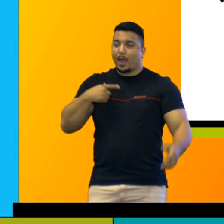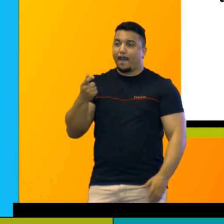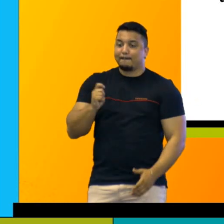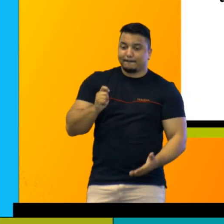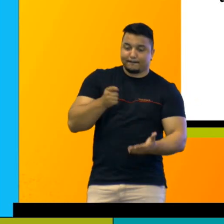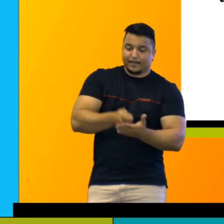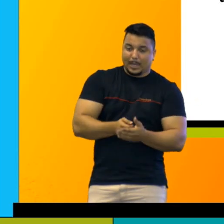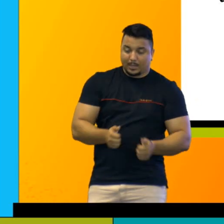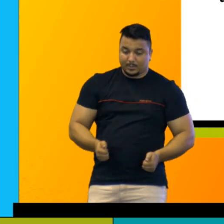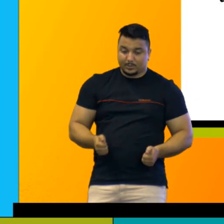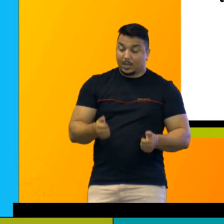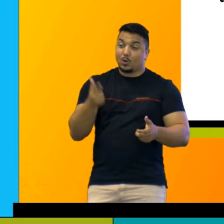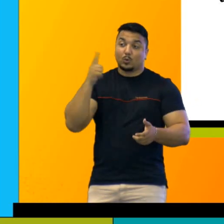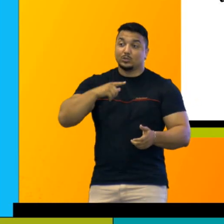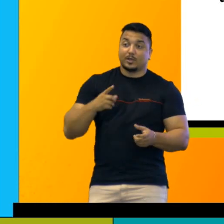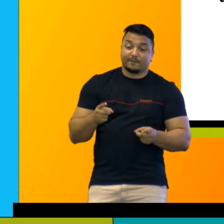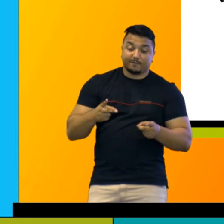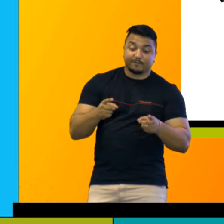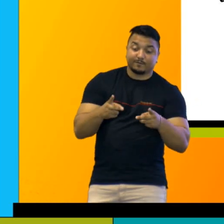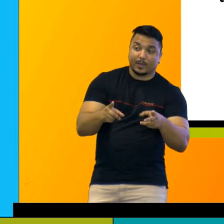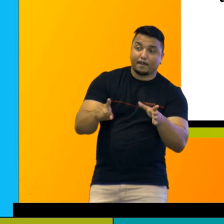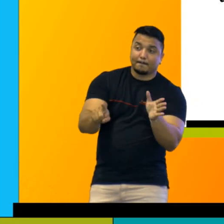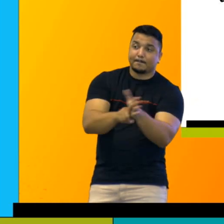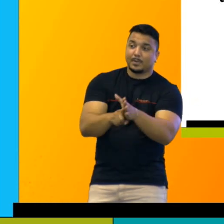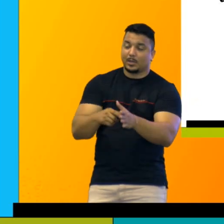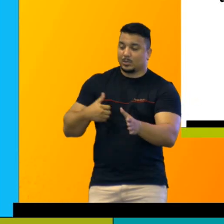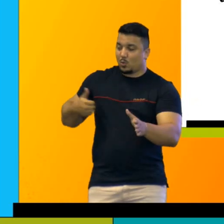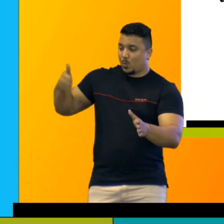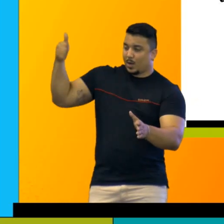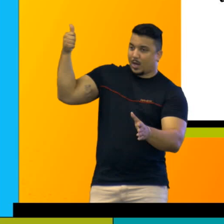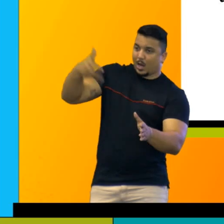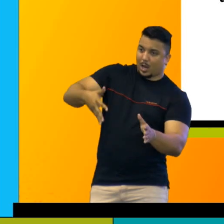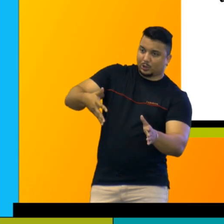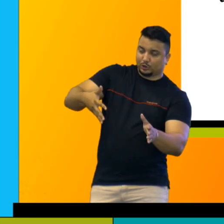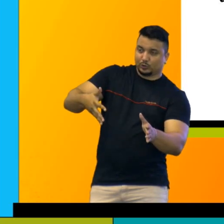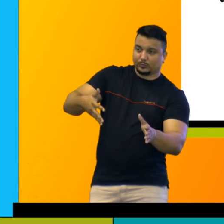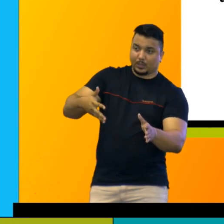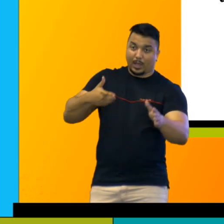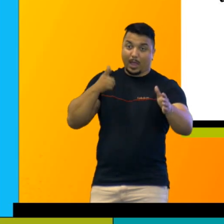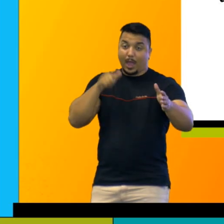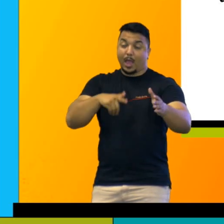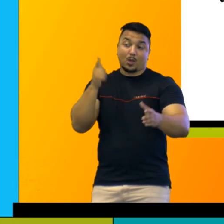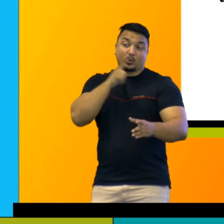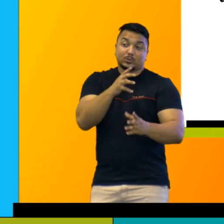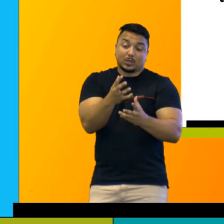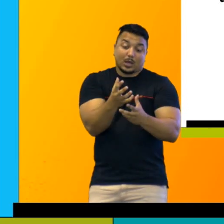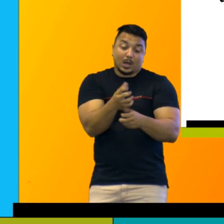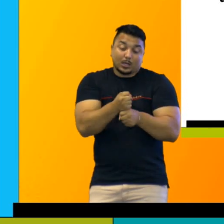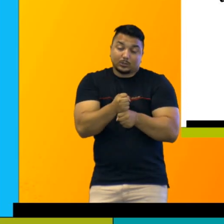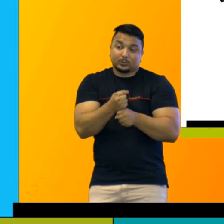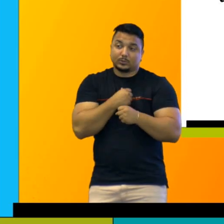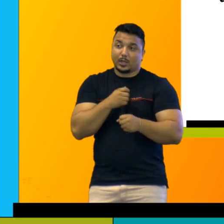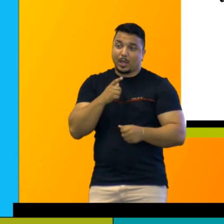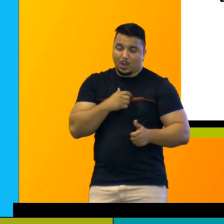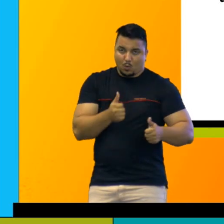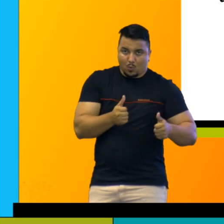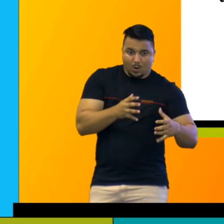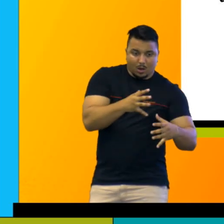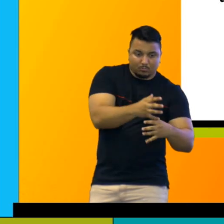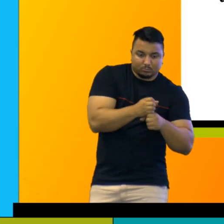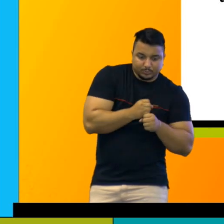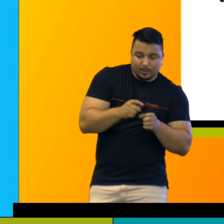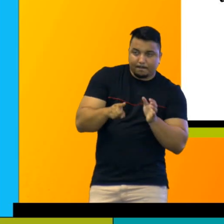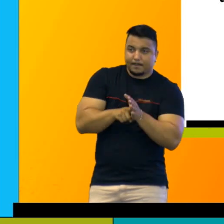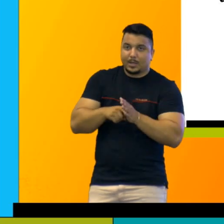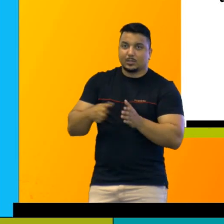de venda menos preço de custo. É a receita menos a despesa. Se